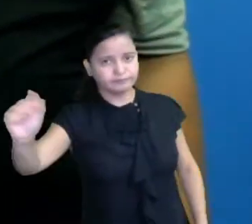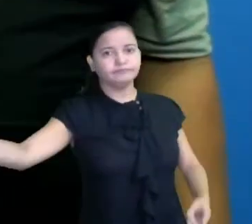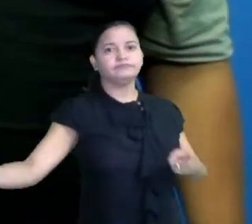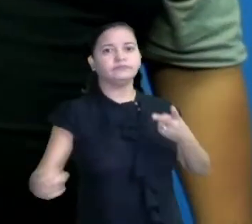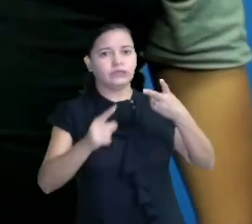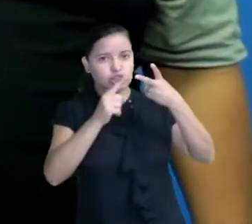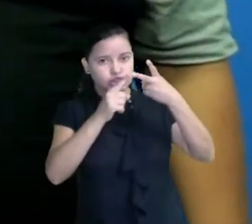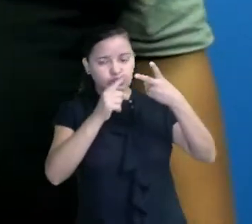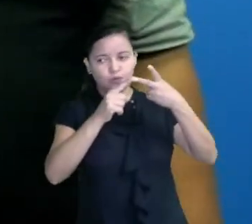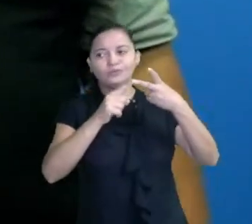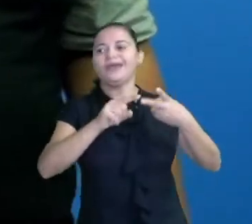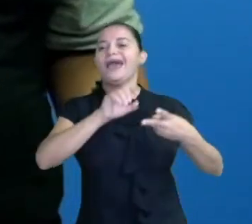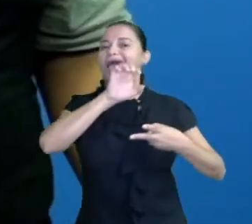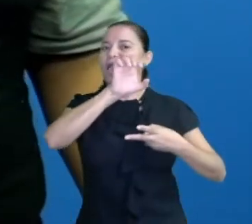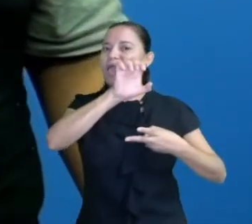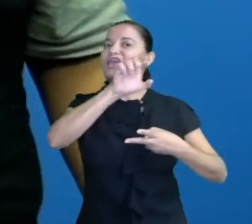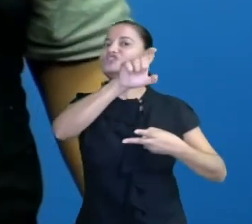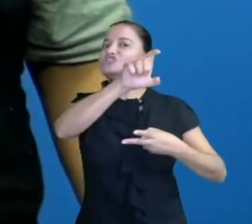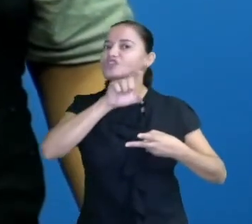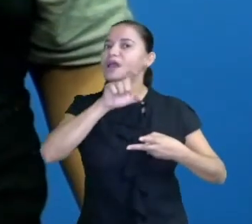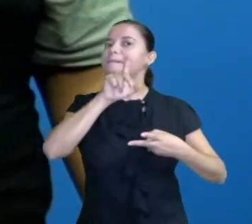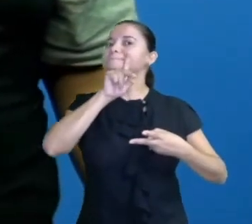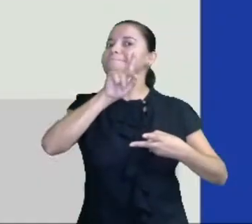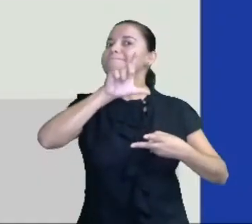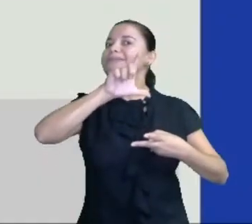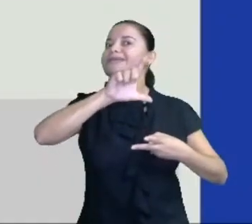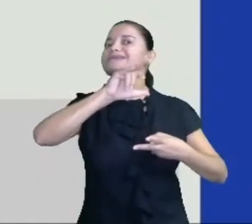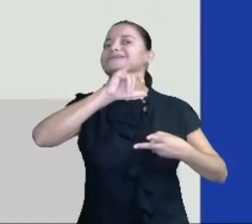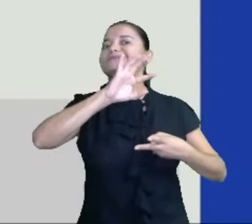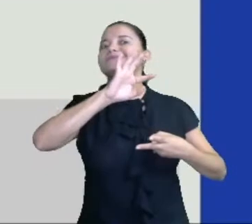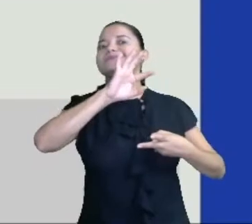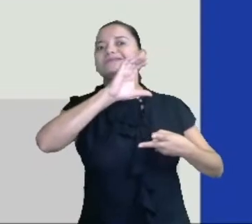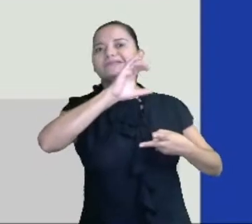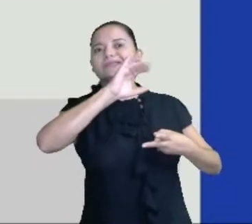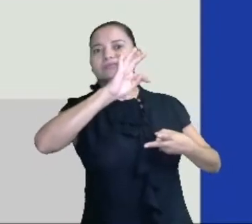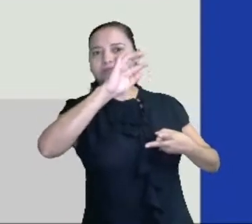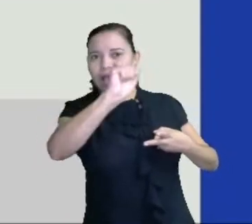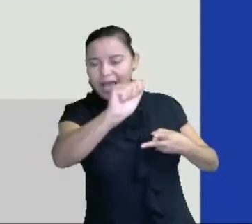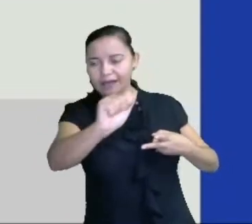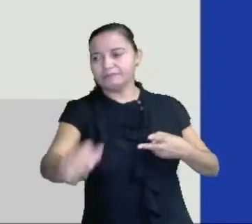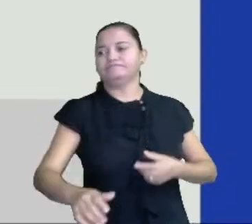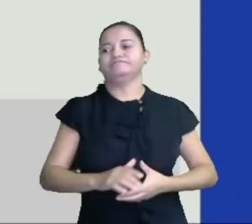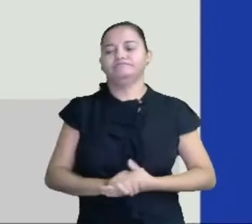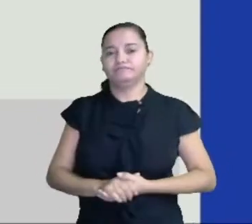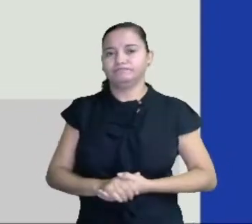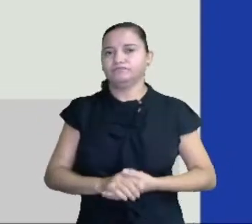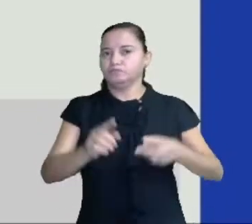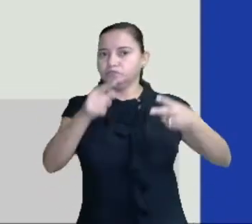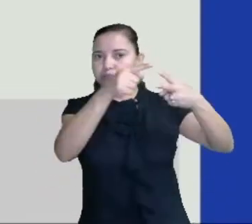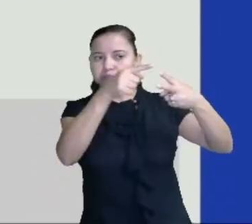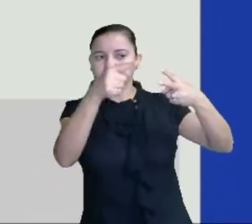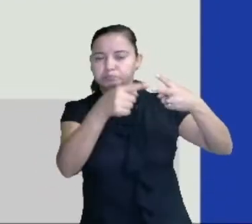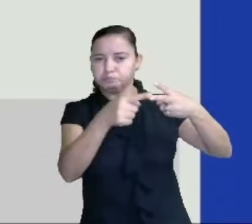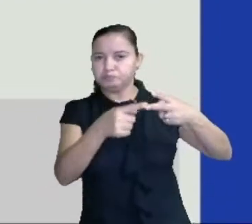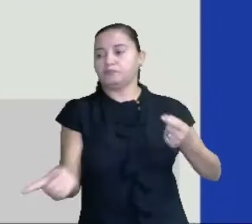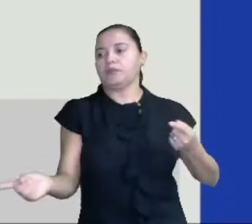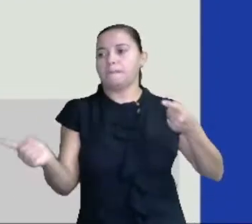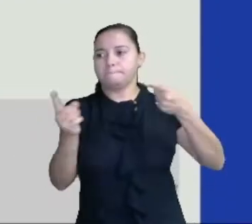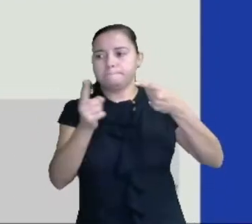um breve resumo, a informação implícita ela está entre linhas, correto? Ela não